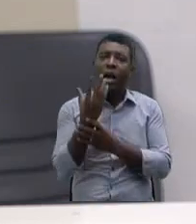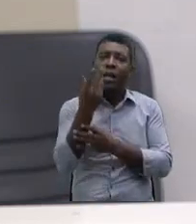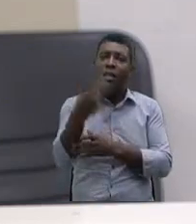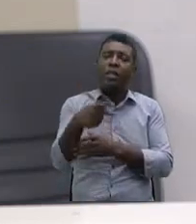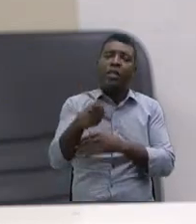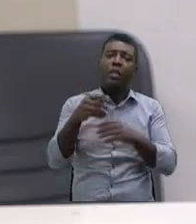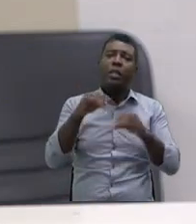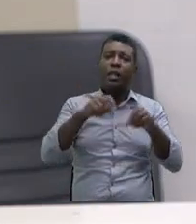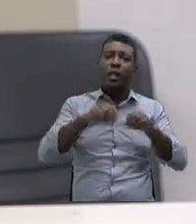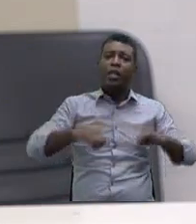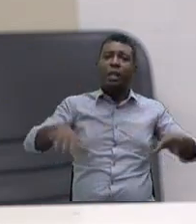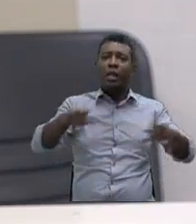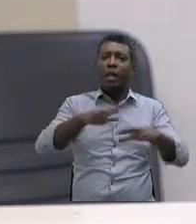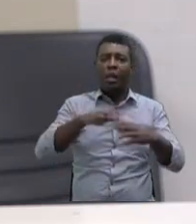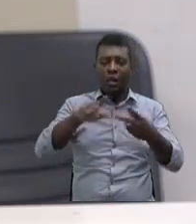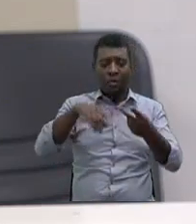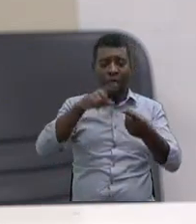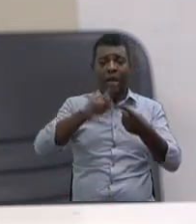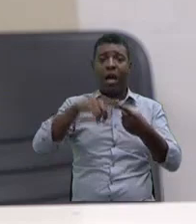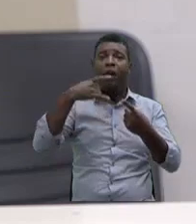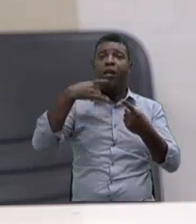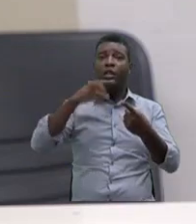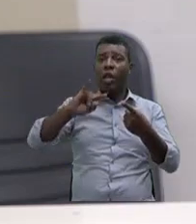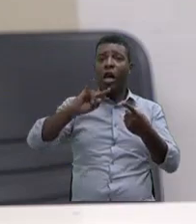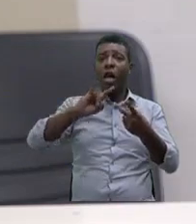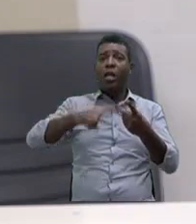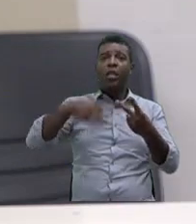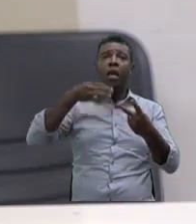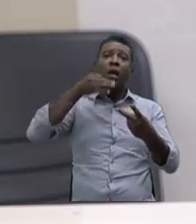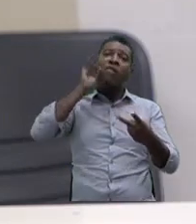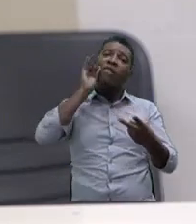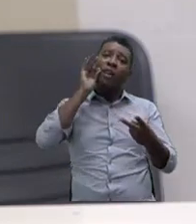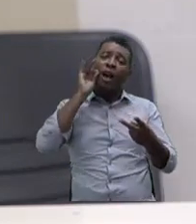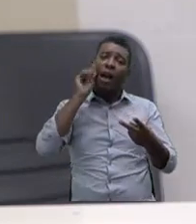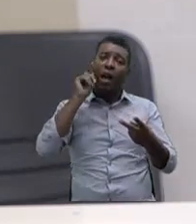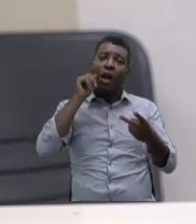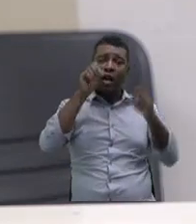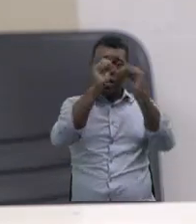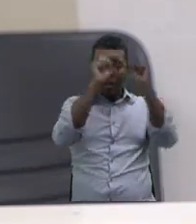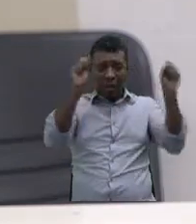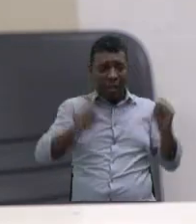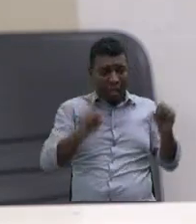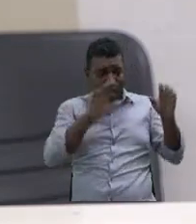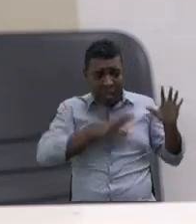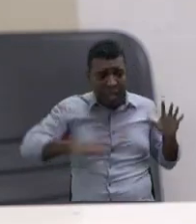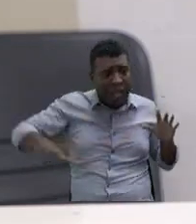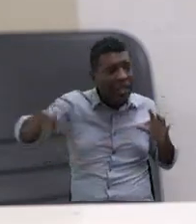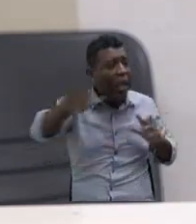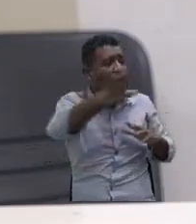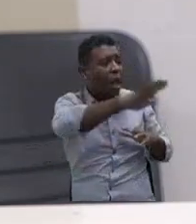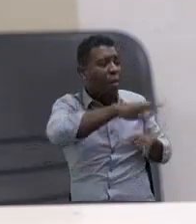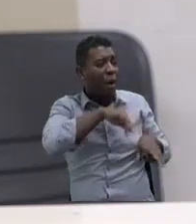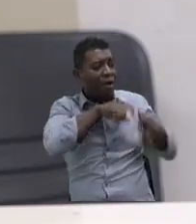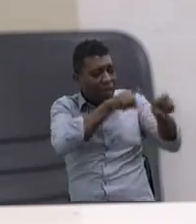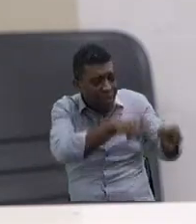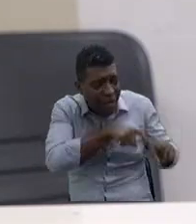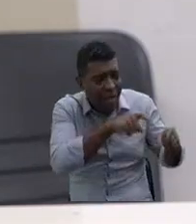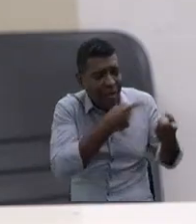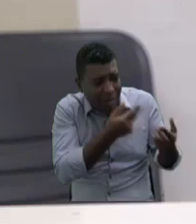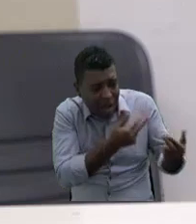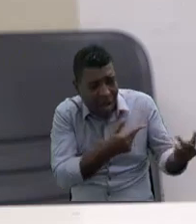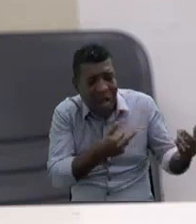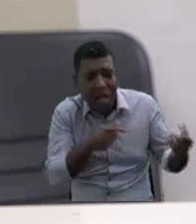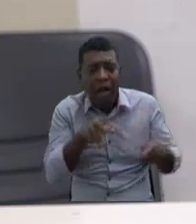aí a cachaça, o café, todo um sistema agrícola vai ser protegido também no âmbito da